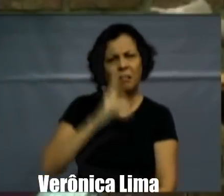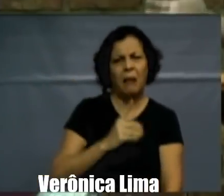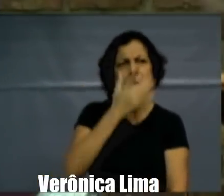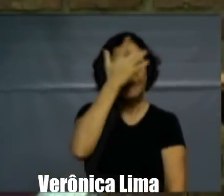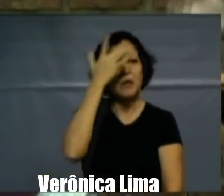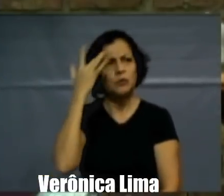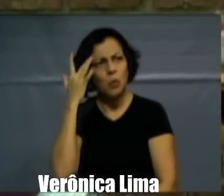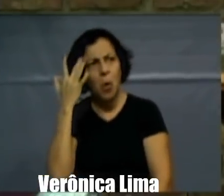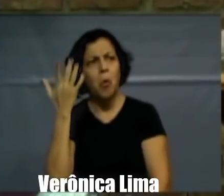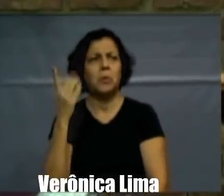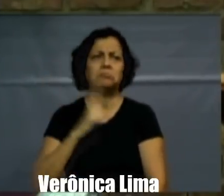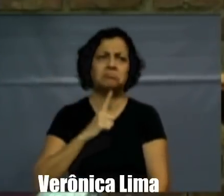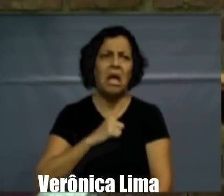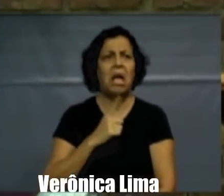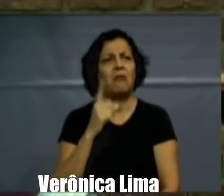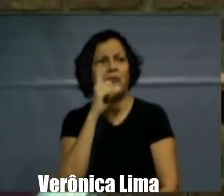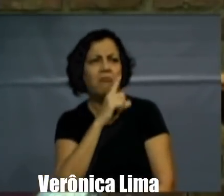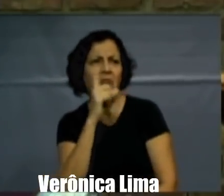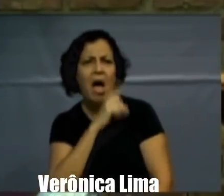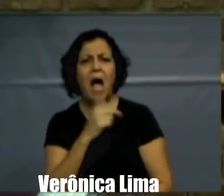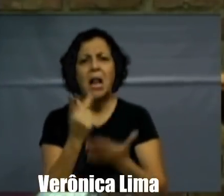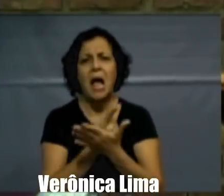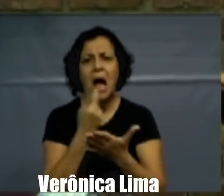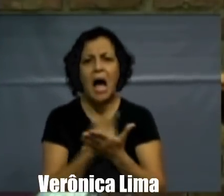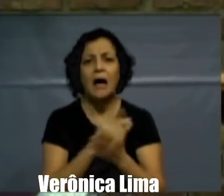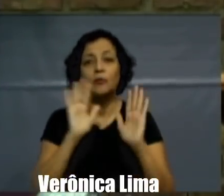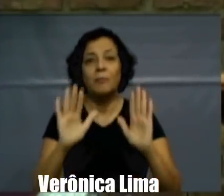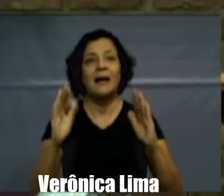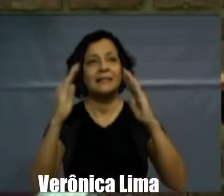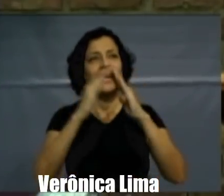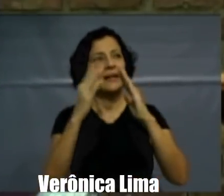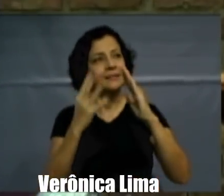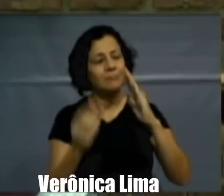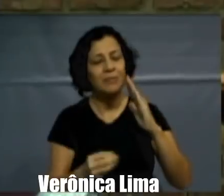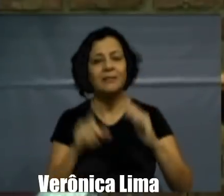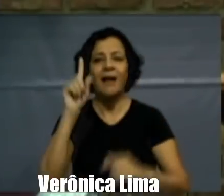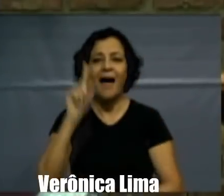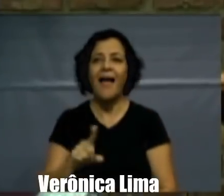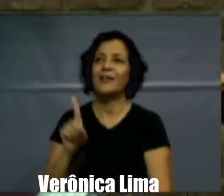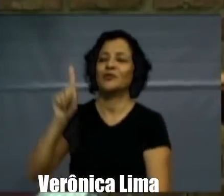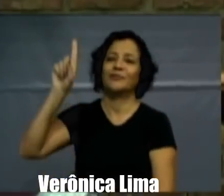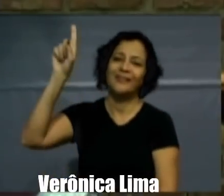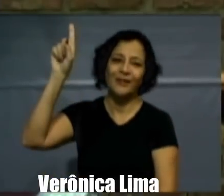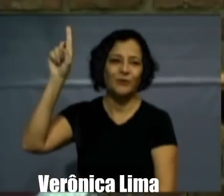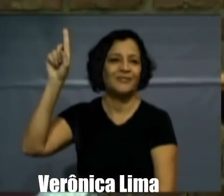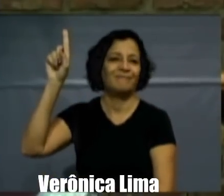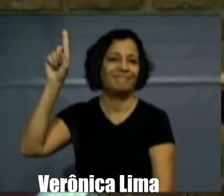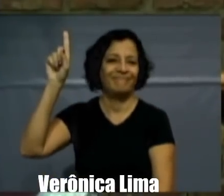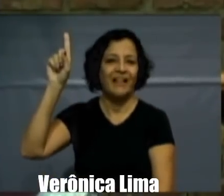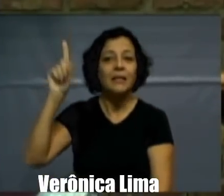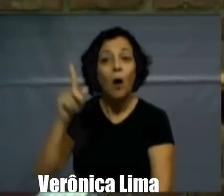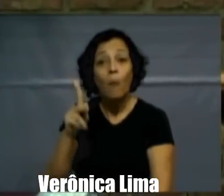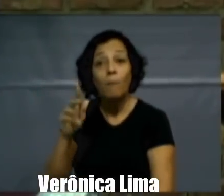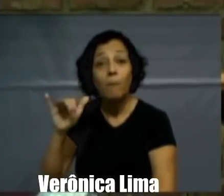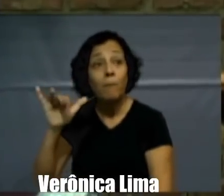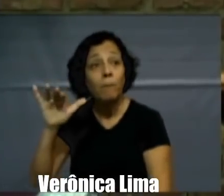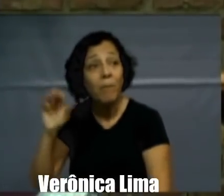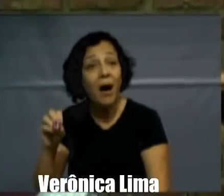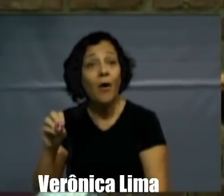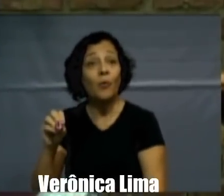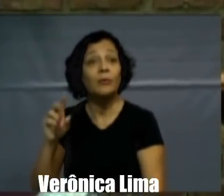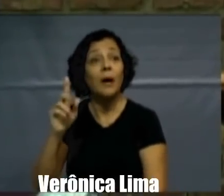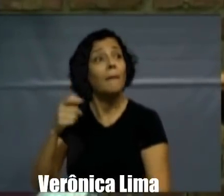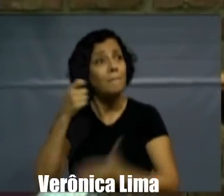vamos corrigir, obviamente, mas a instituição é divina, precisa ser preservada. E Paulo foi um que brigou pela unificação já